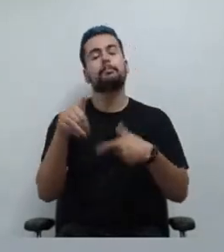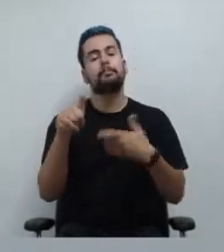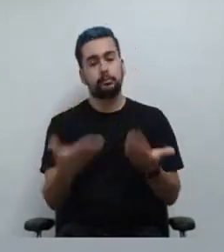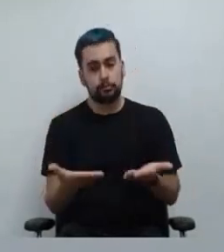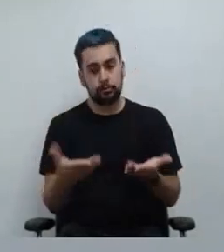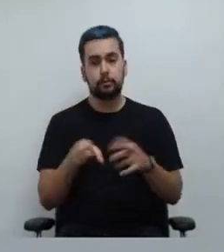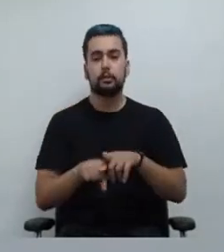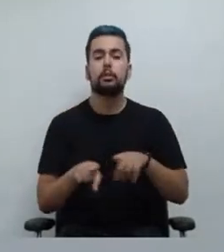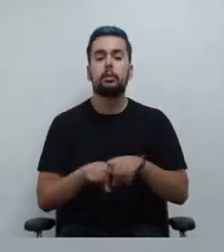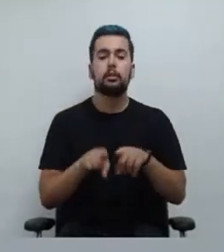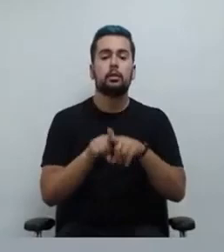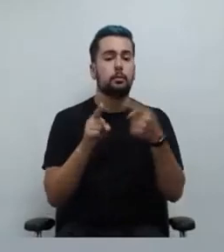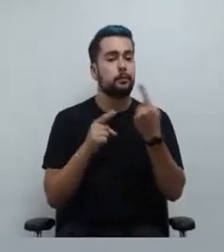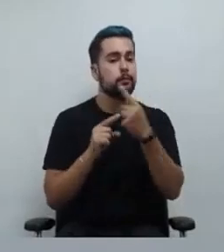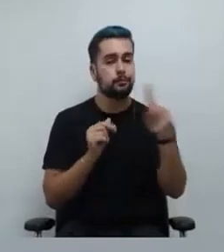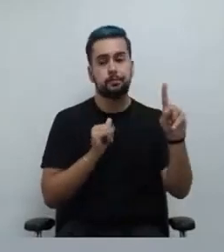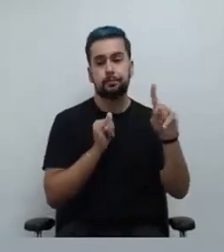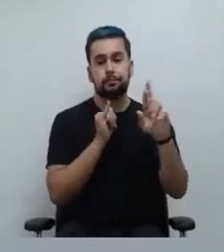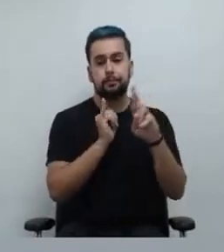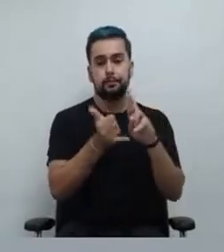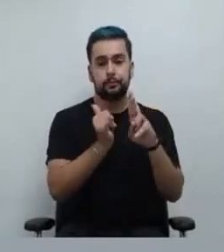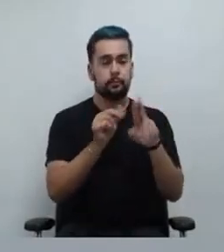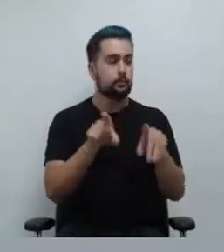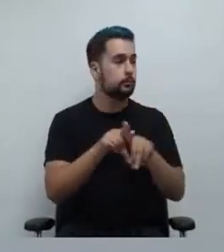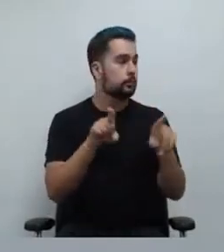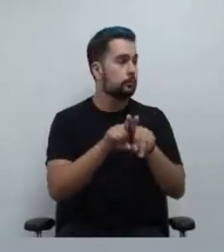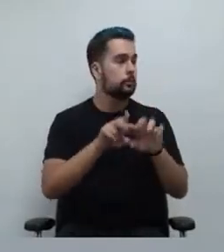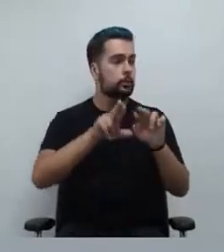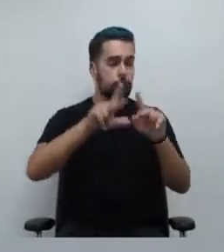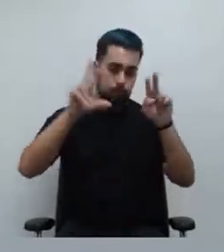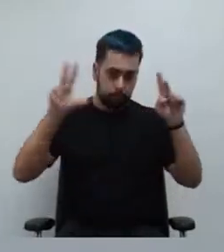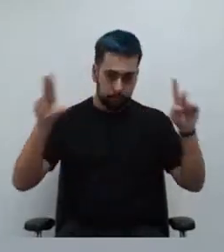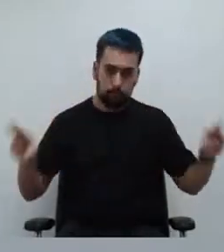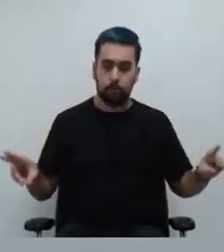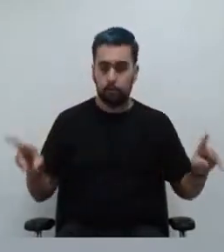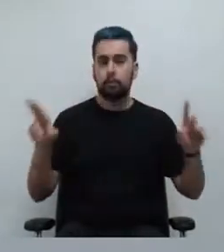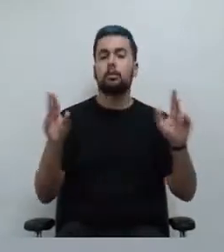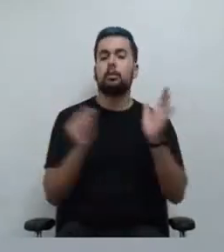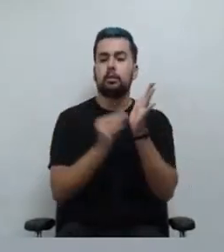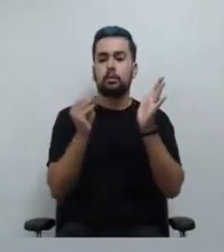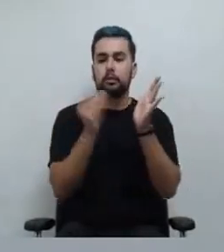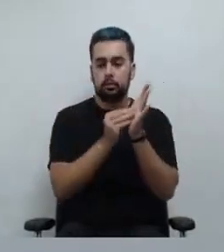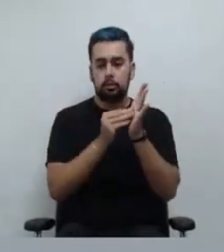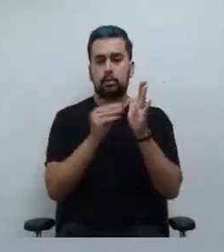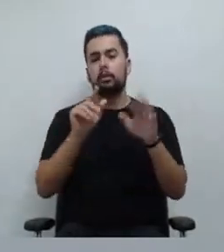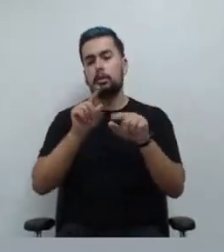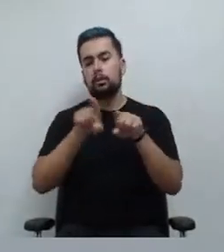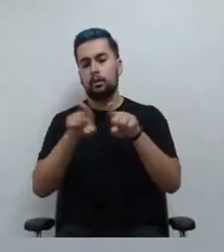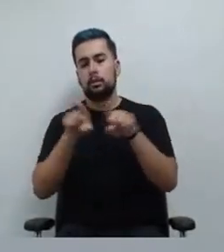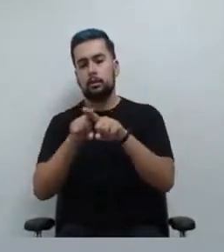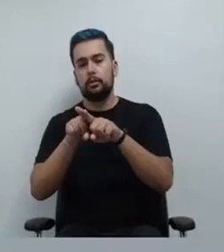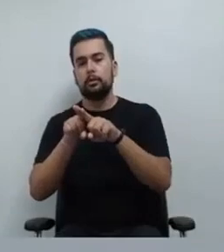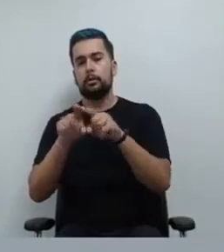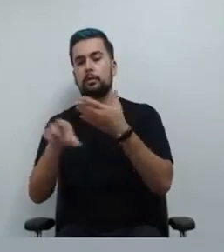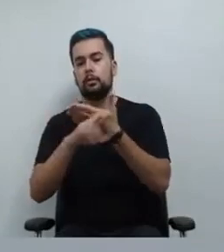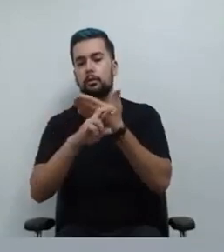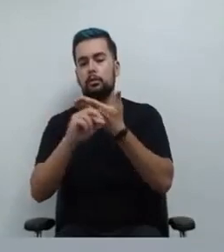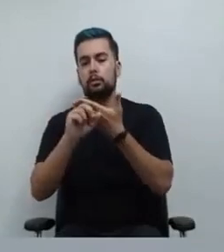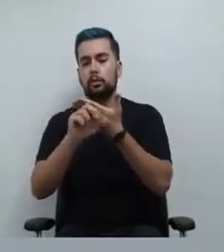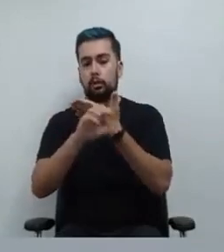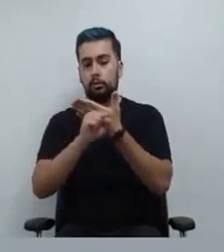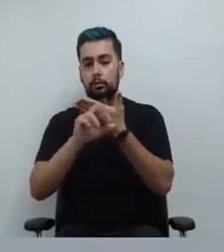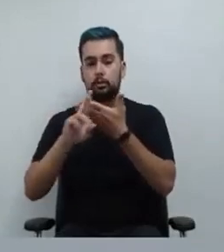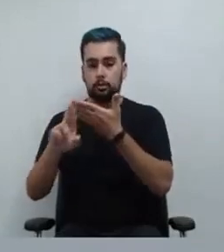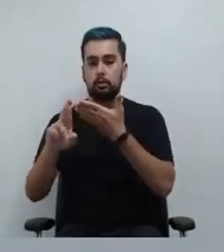último, aqui relatar que, dando sequência nessa série de agendas e reuniões que a ouvidoria tem feito com candidatos à Defensoria Geral,